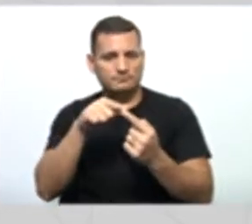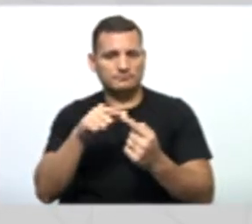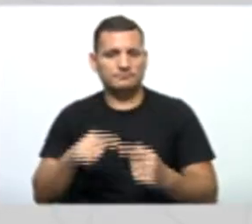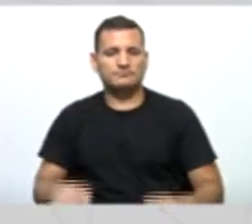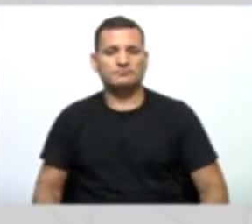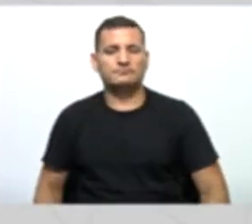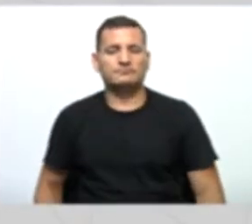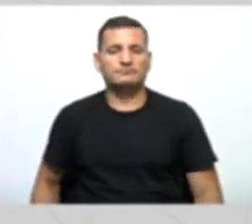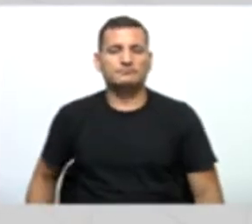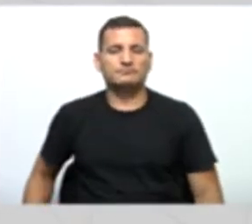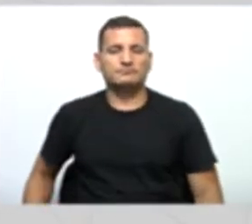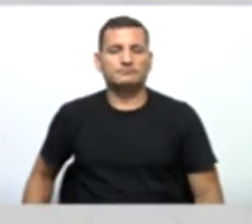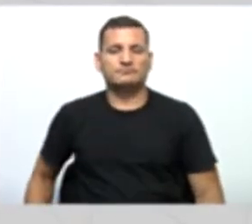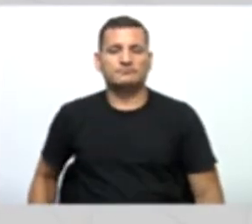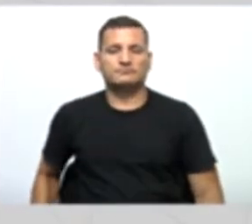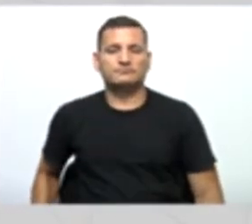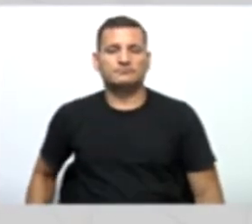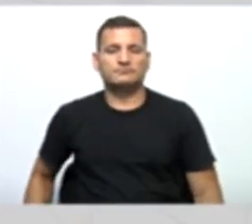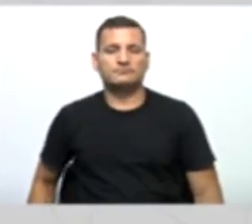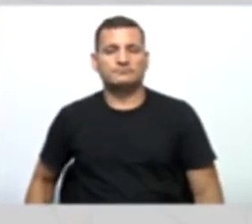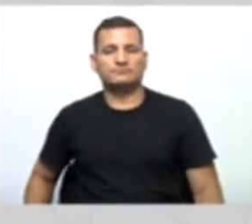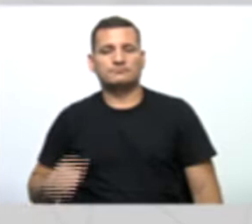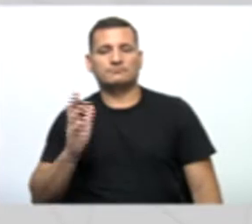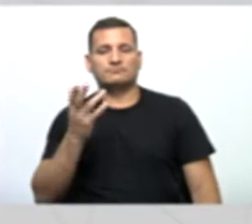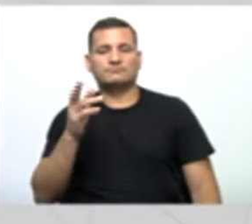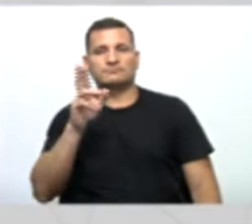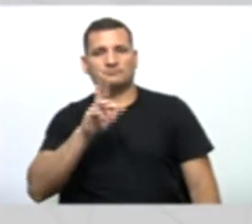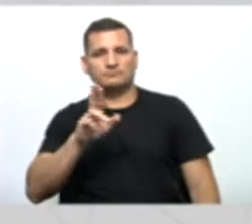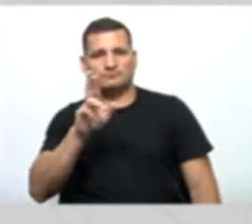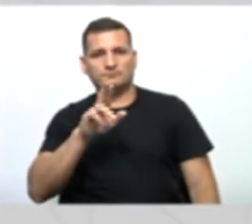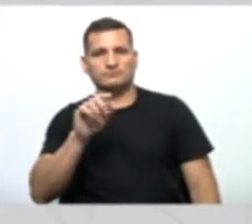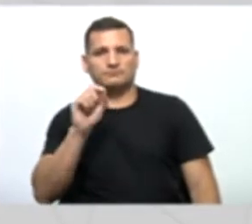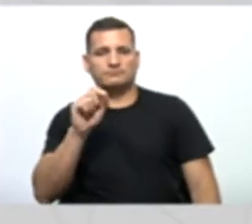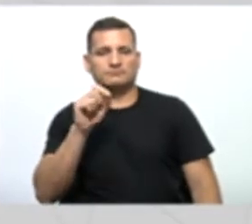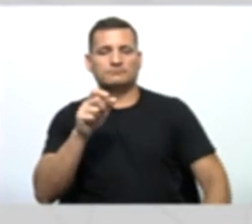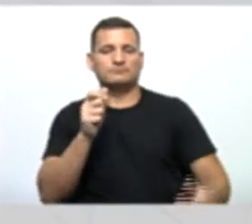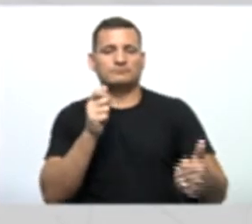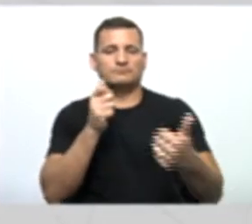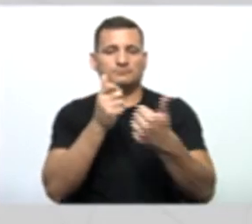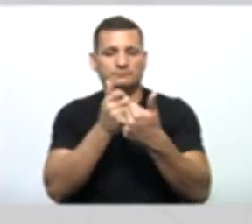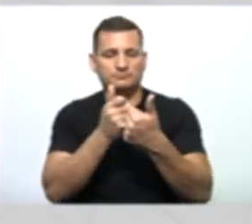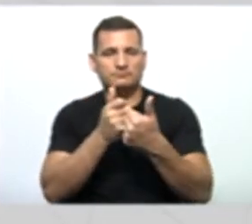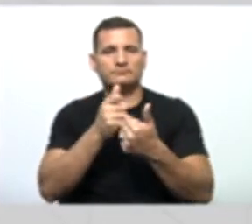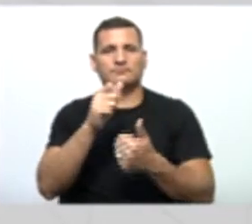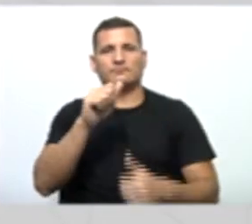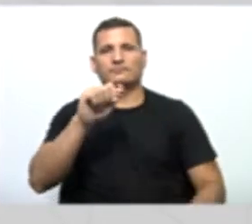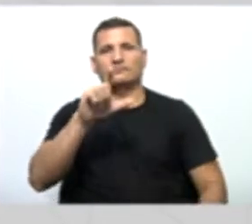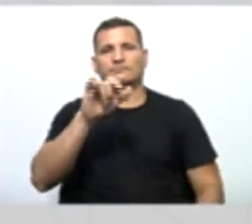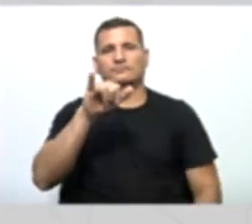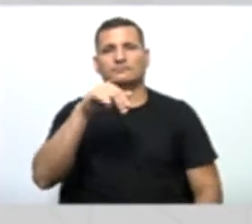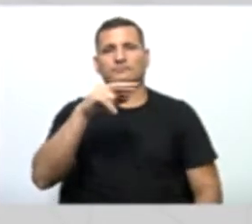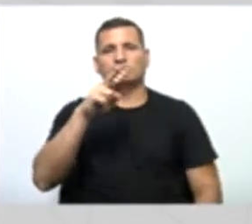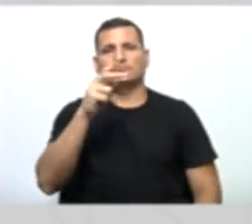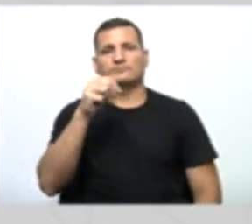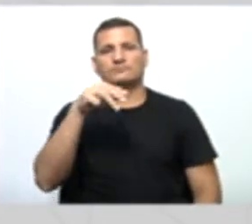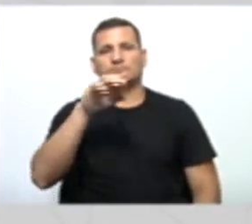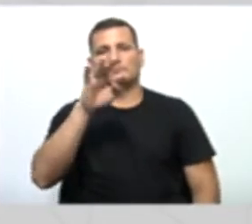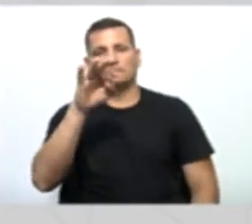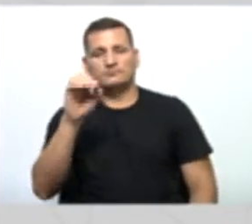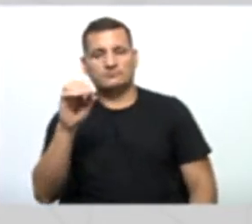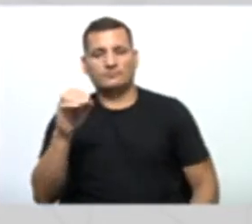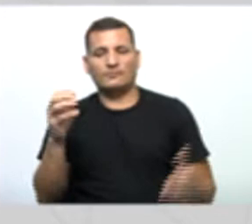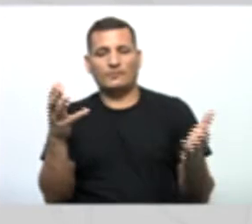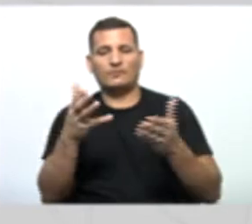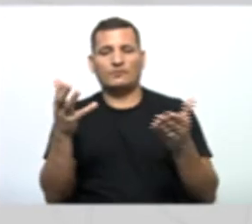certo? Então, a gente aplicou aí os princípios de proximidade e alinhamento, ok? Agora, um outro princípio